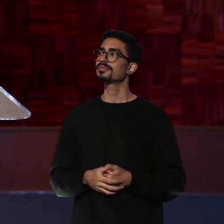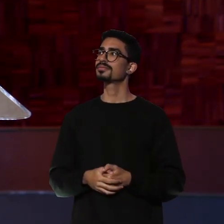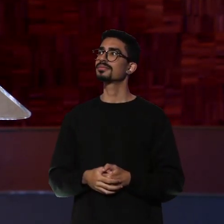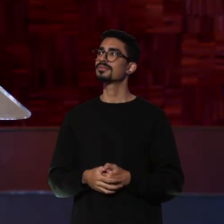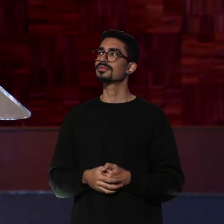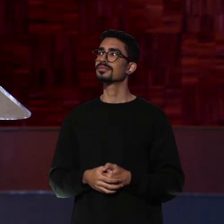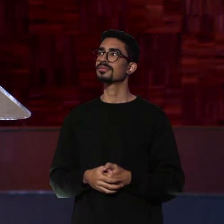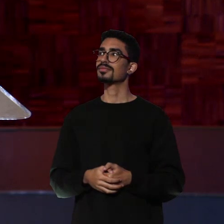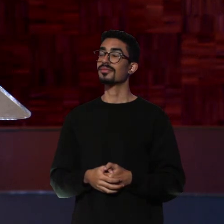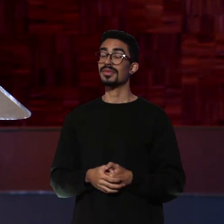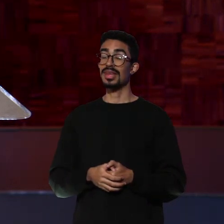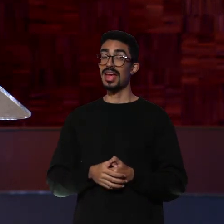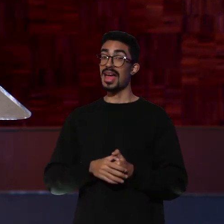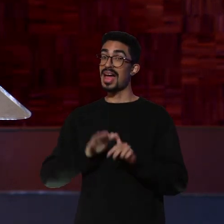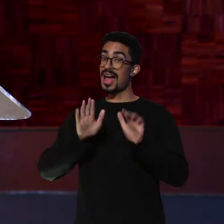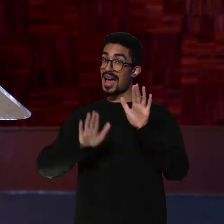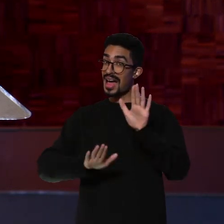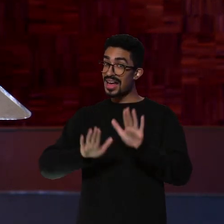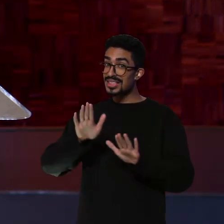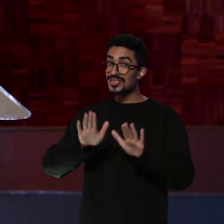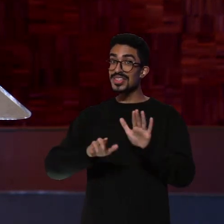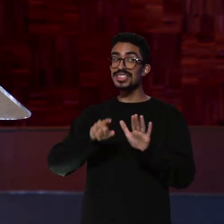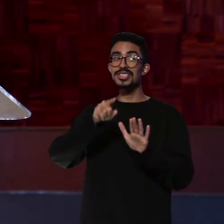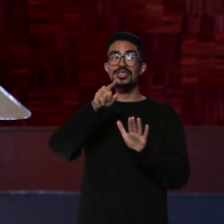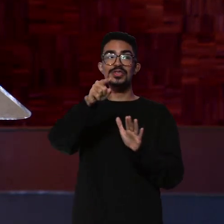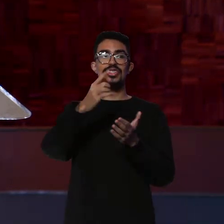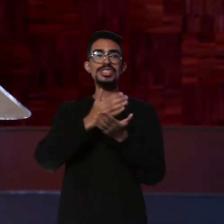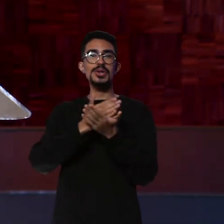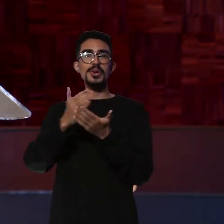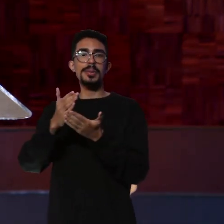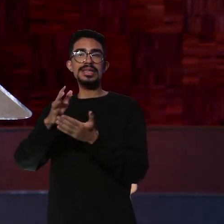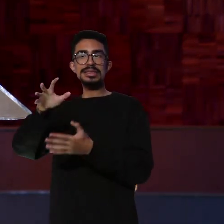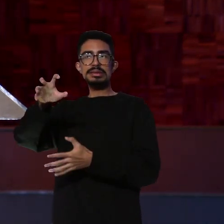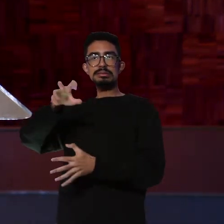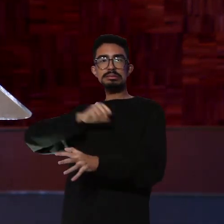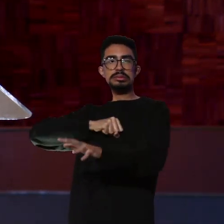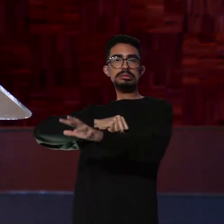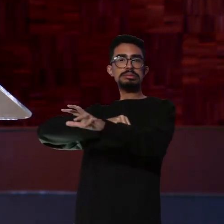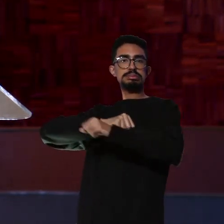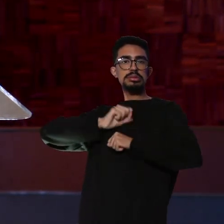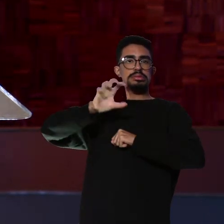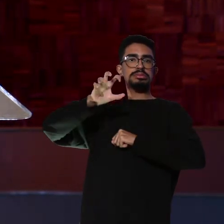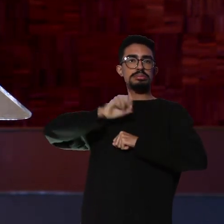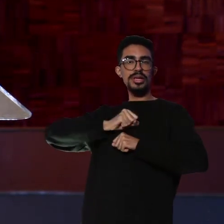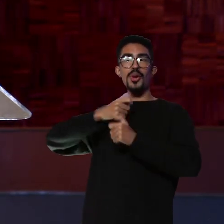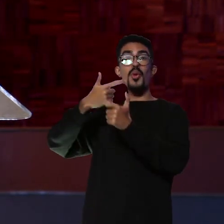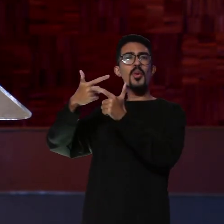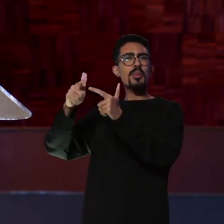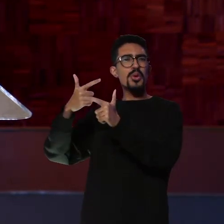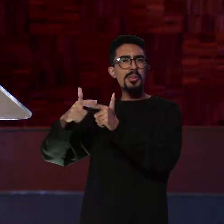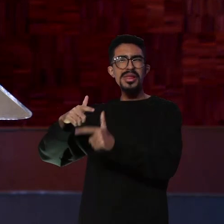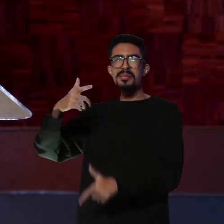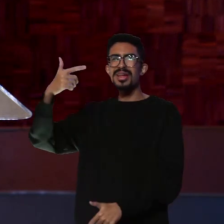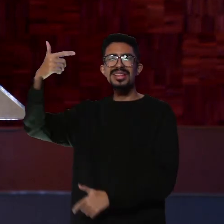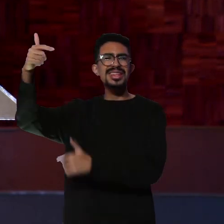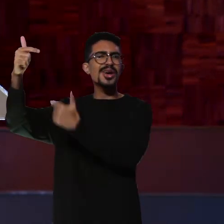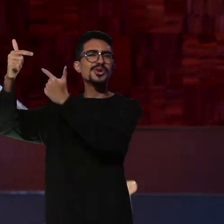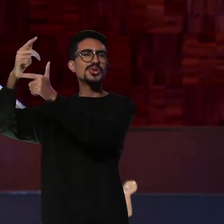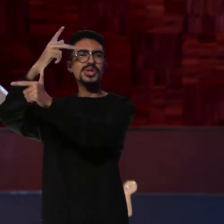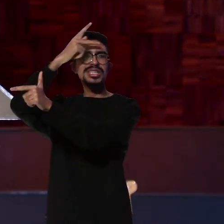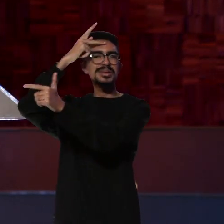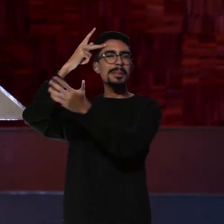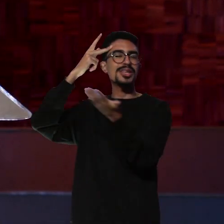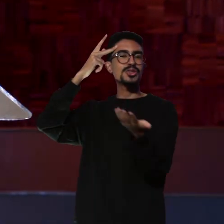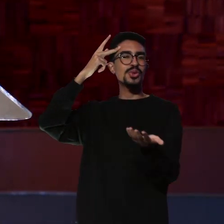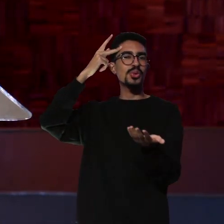é o do outro. E aí nunca vai ser equilibrado. E você não consegue tomar decisões sábias e aproveitar janelas de oportunidade, porque as janelas